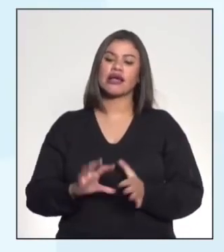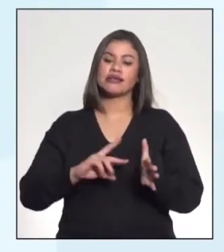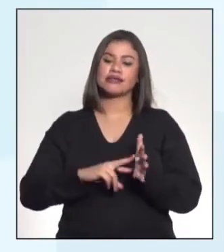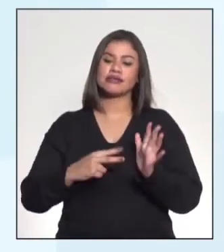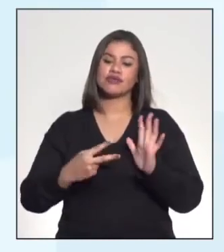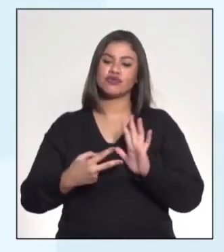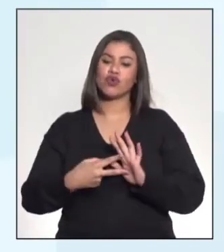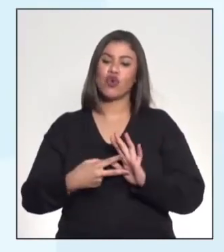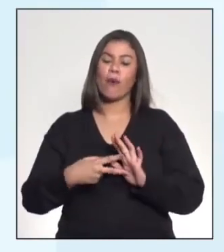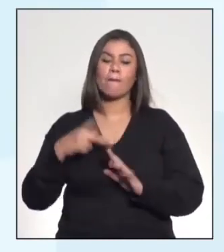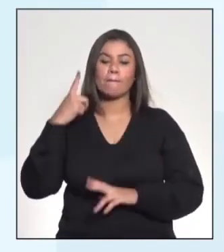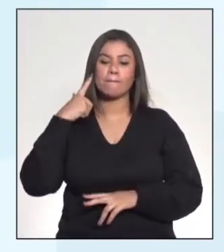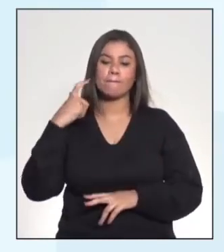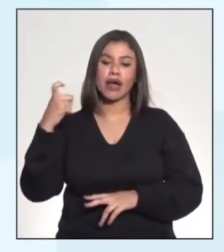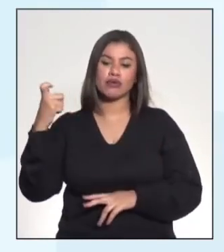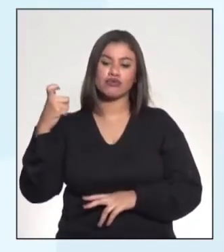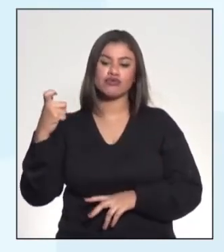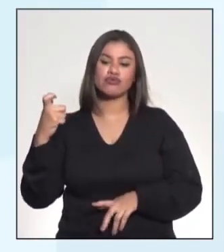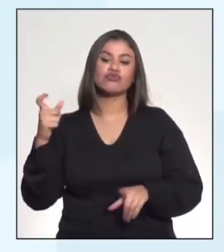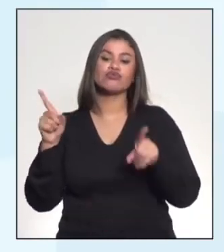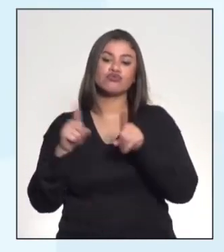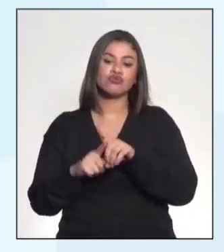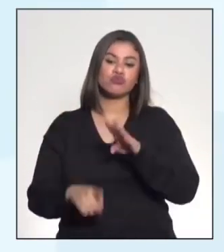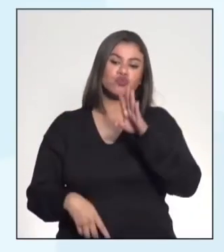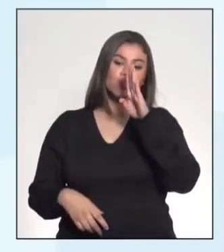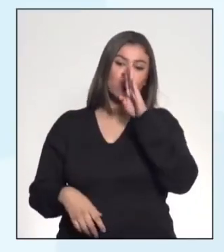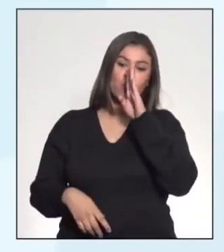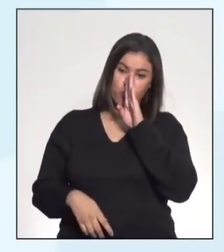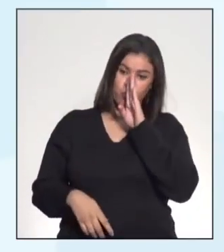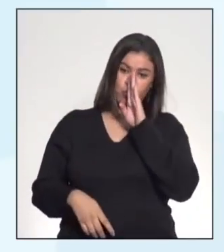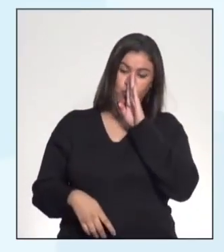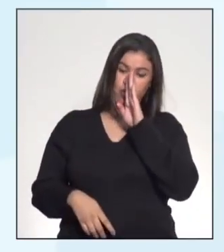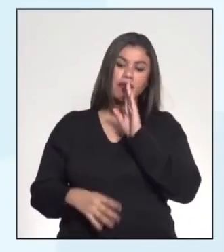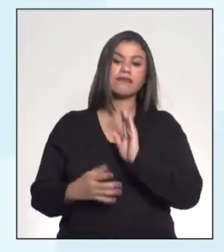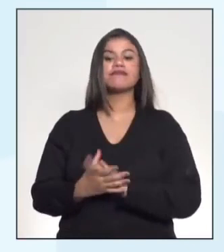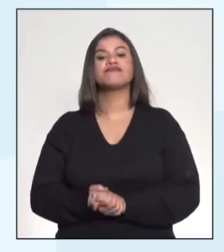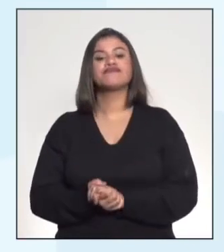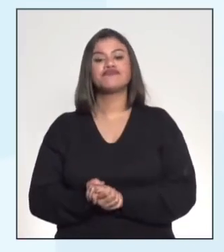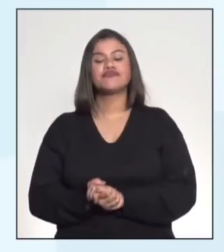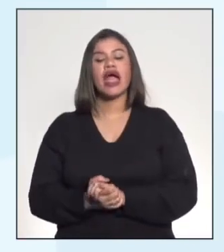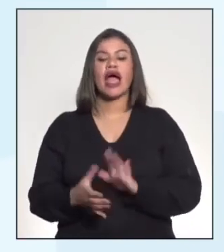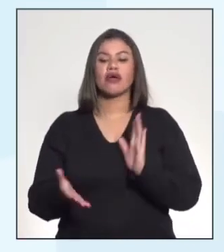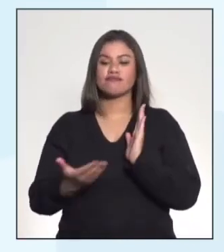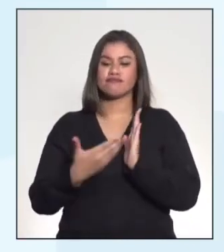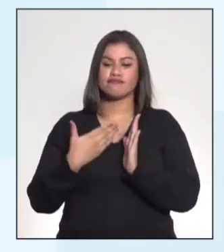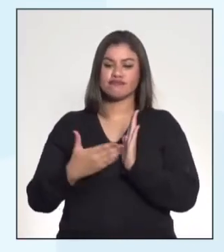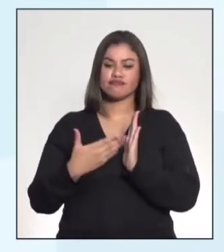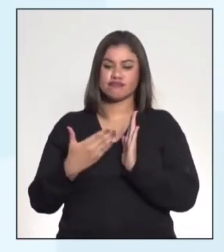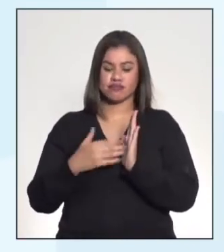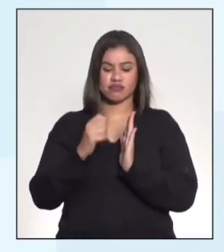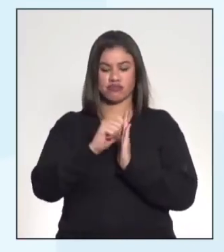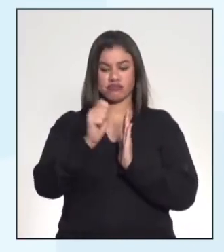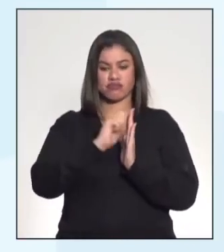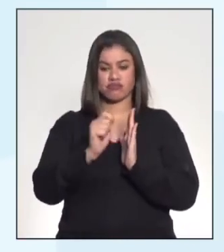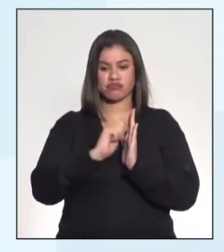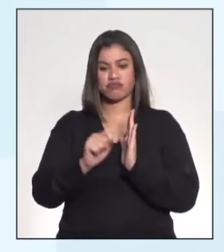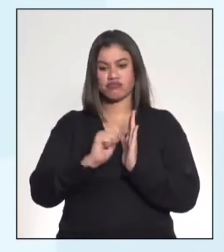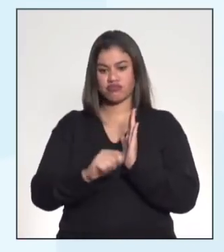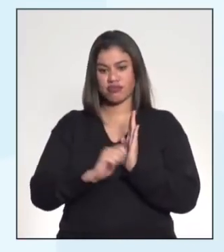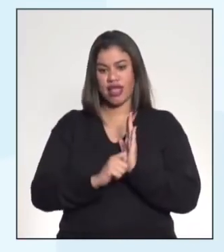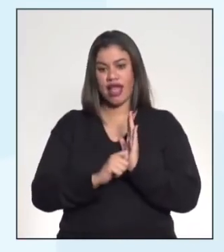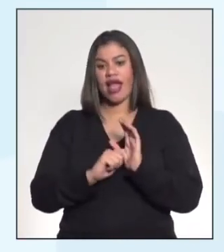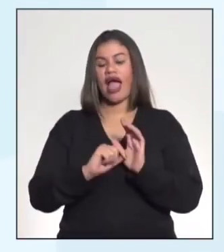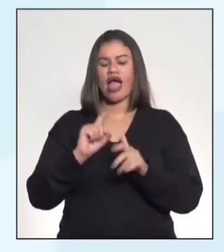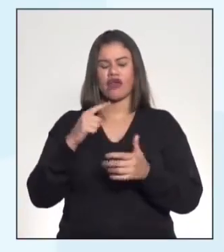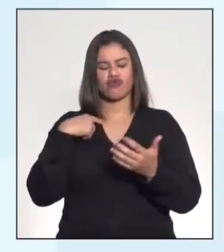silêncio. Você pode escrever essa partitura no seu caderno. Aí você, depois que você escreveu, você tenta você mesmo interpretar o que